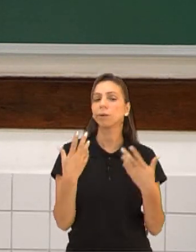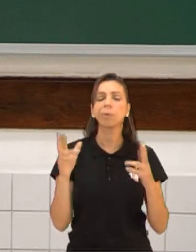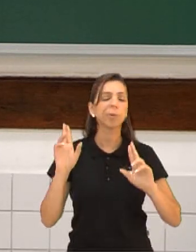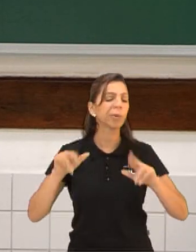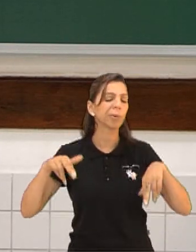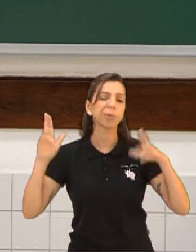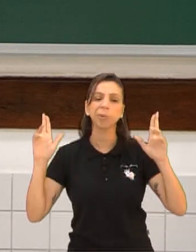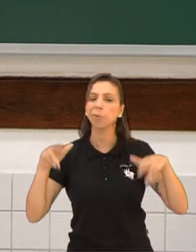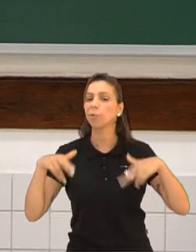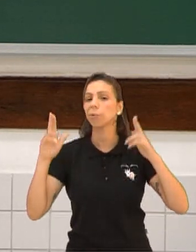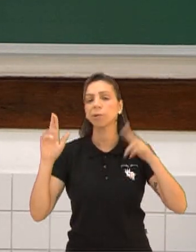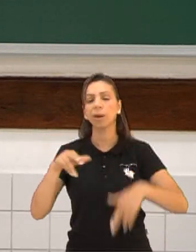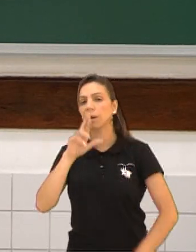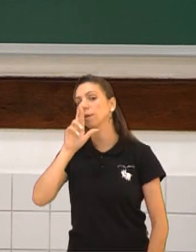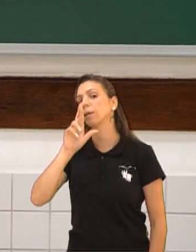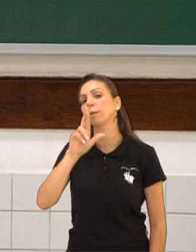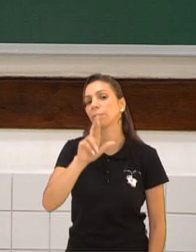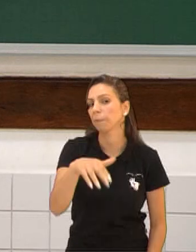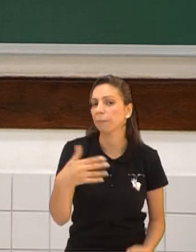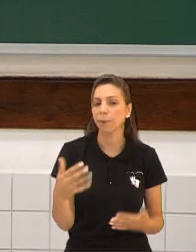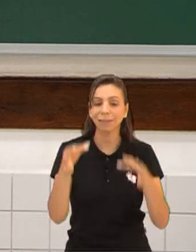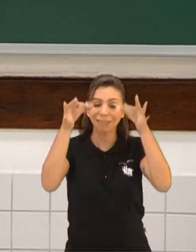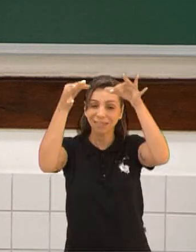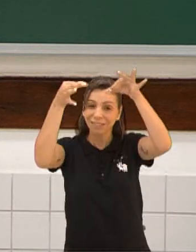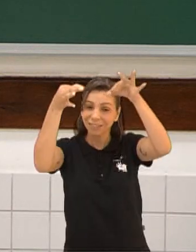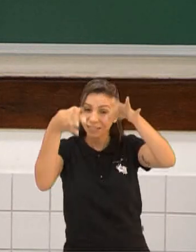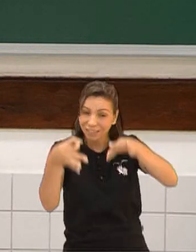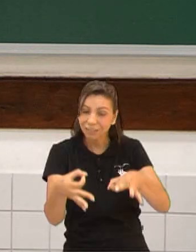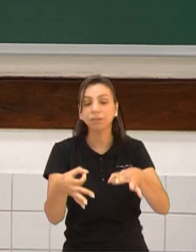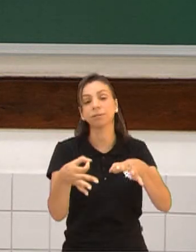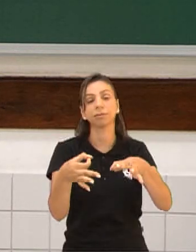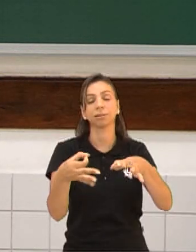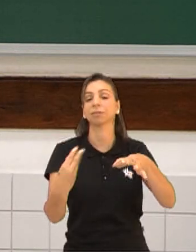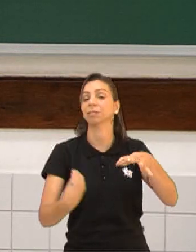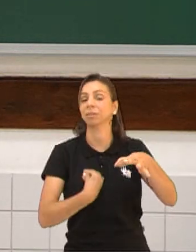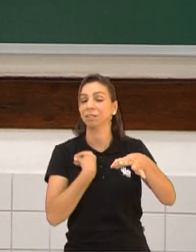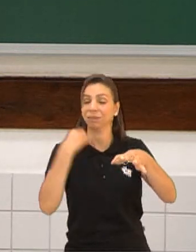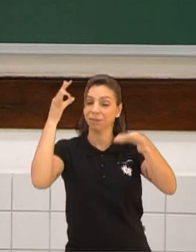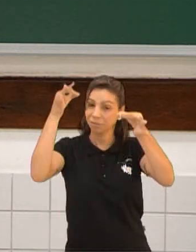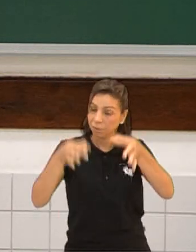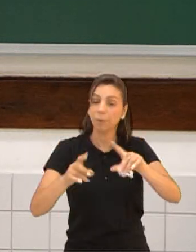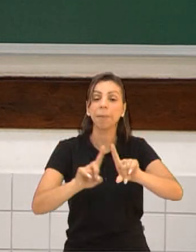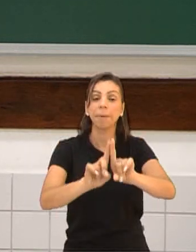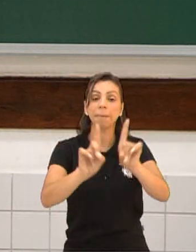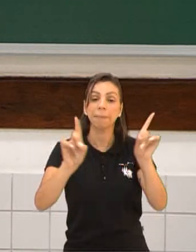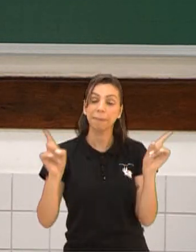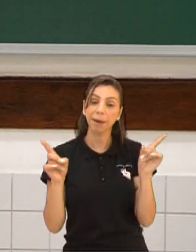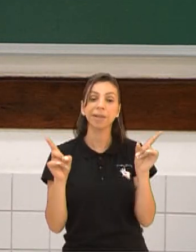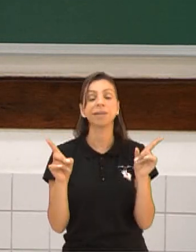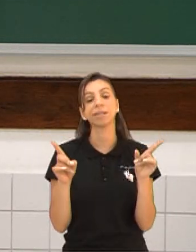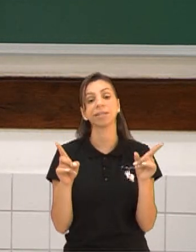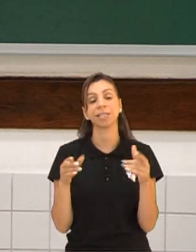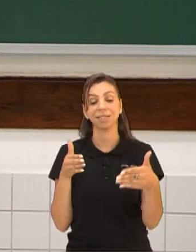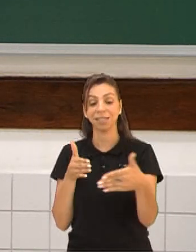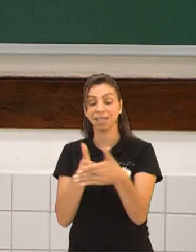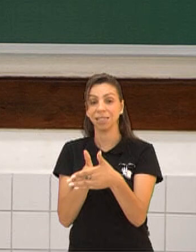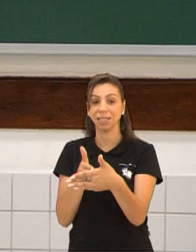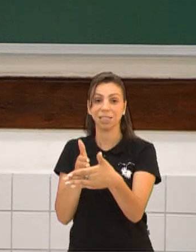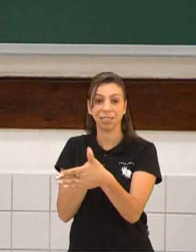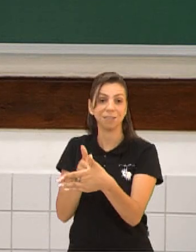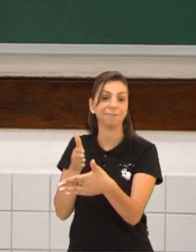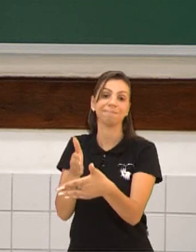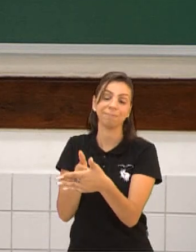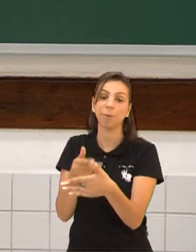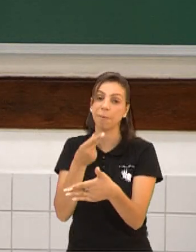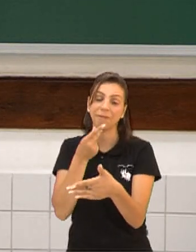nunca chegue exatamente a dizer o em si das coisas, por mais que exista um em si. Mas talvez nós sejamos limitados